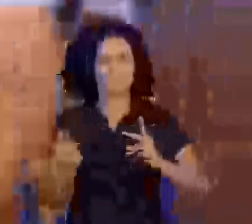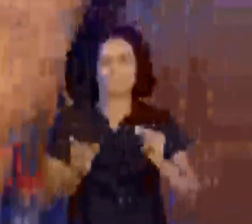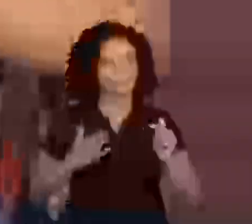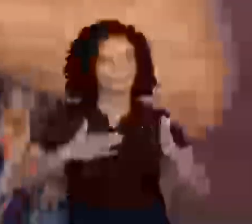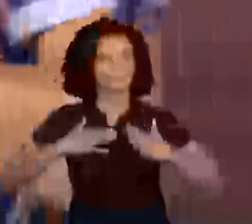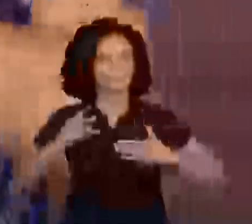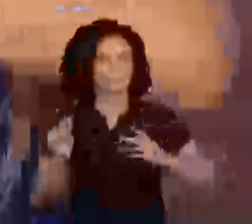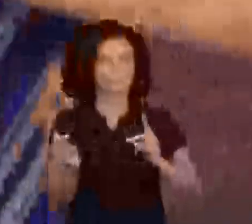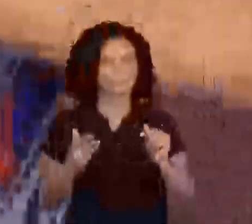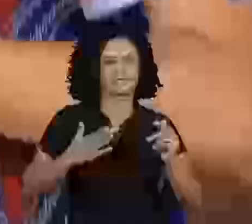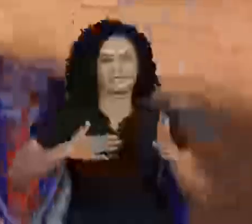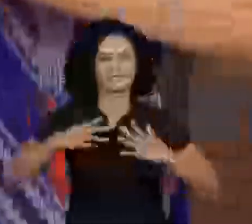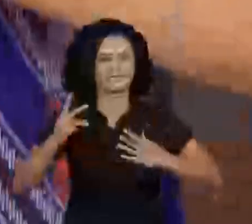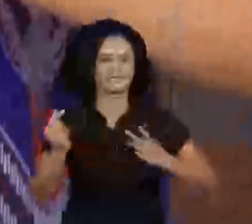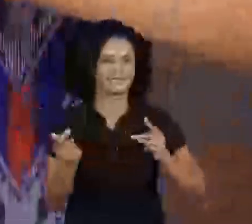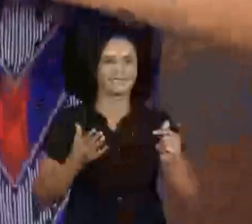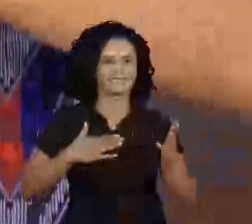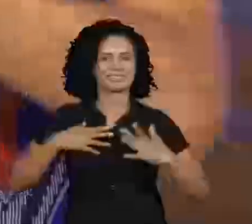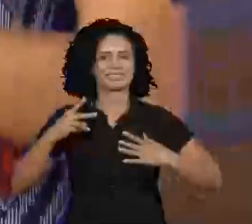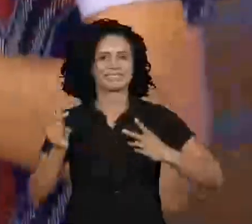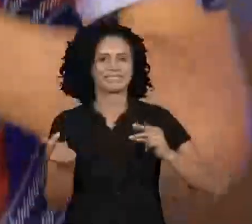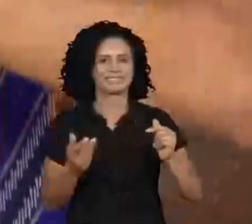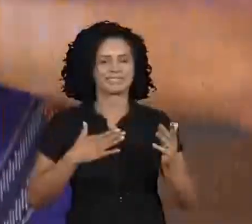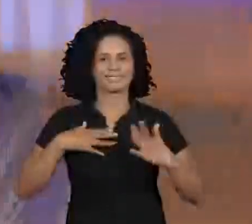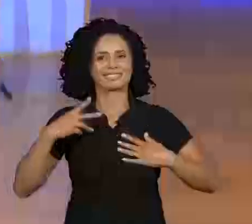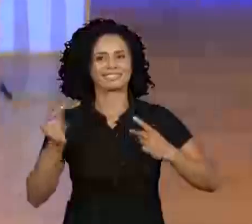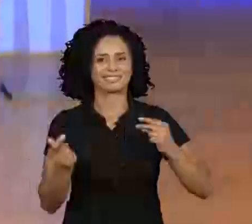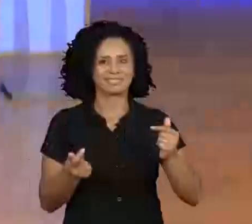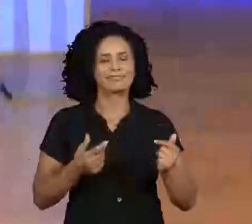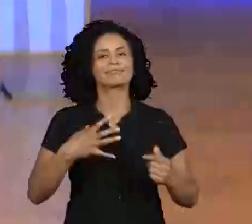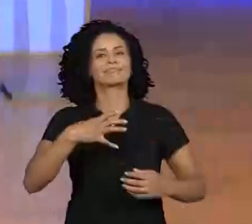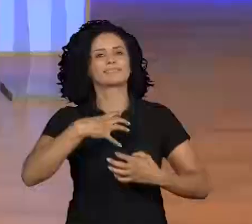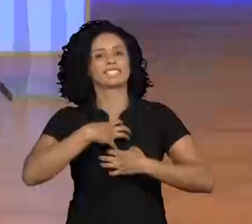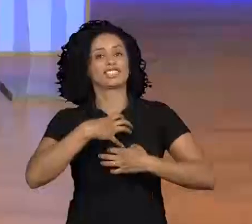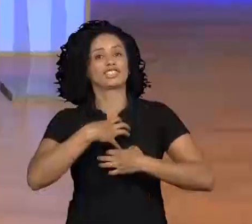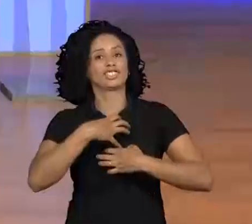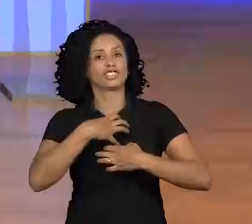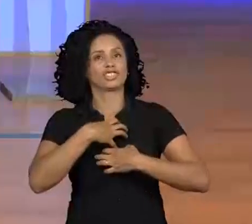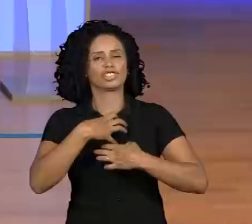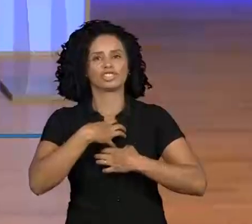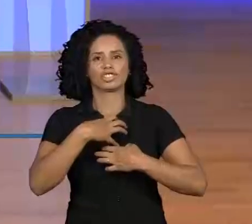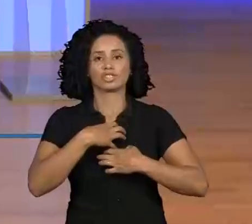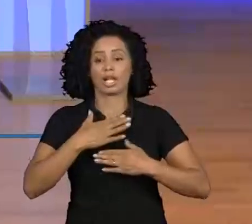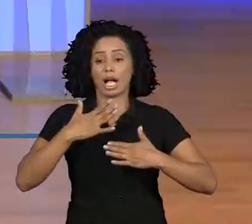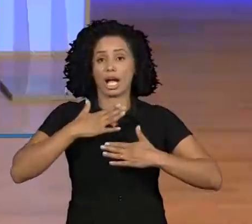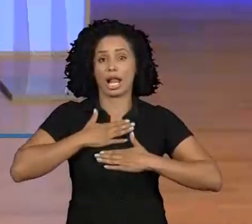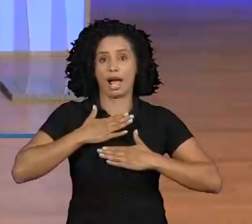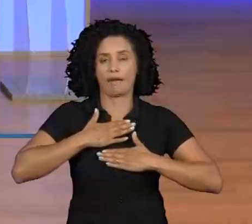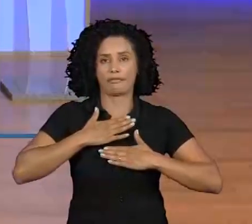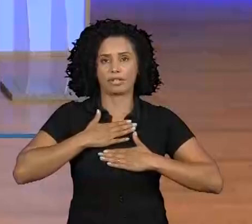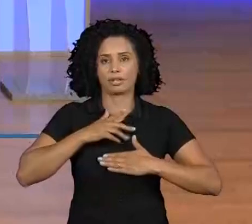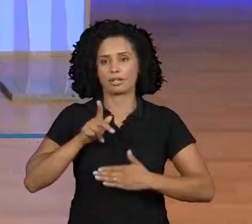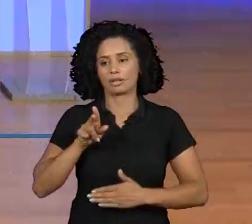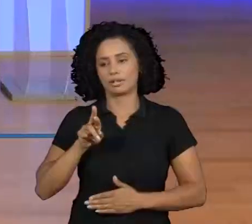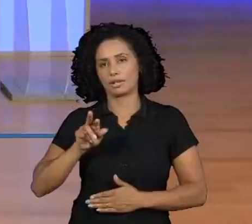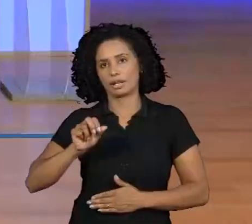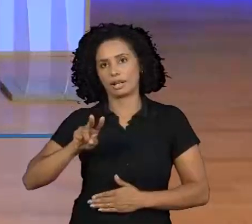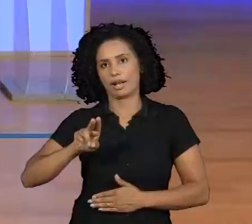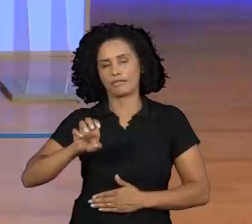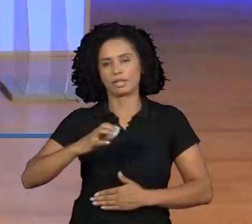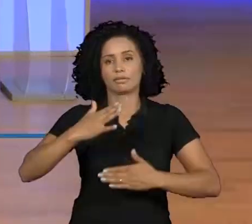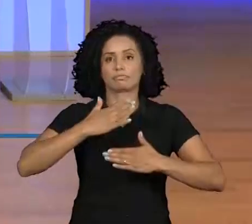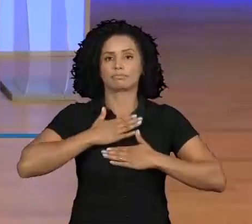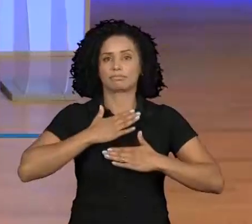Grave, agudo. A gente Grave, falou que agudo. pensou que os sons graves são produzidos dessa maneira e os agudos